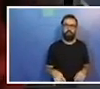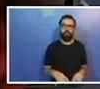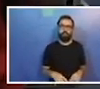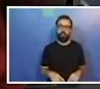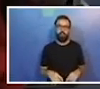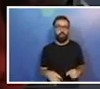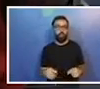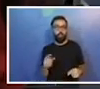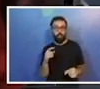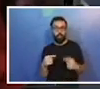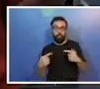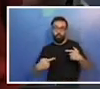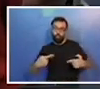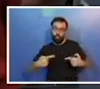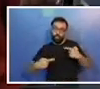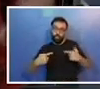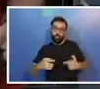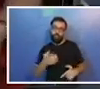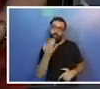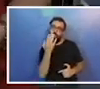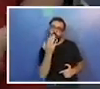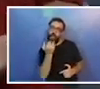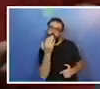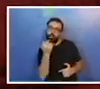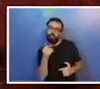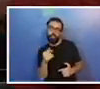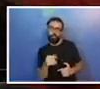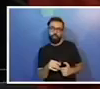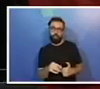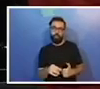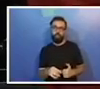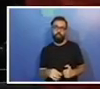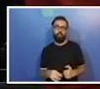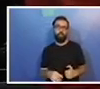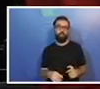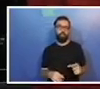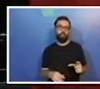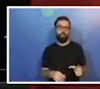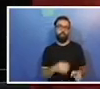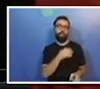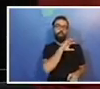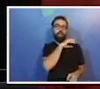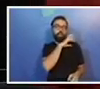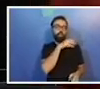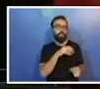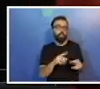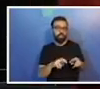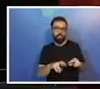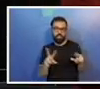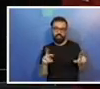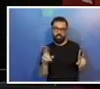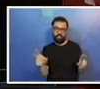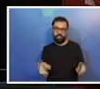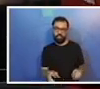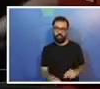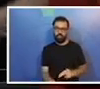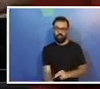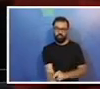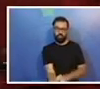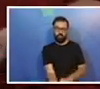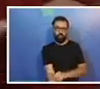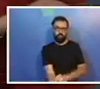a disputar alimento com outras espécies dos primatas. Aqui